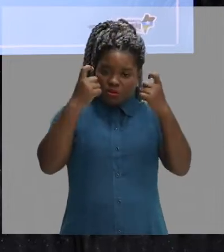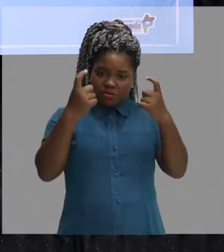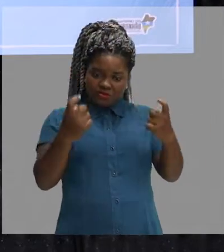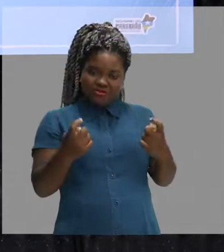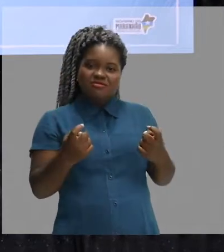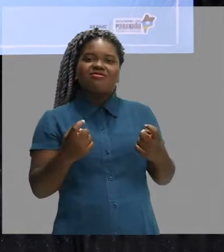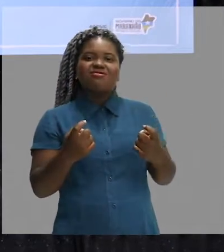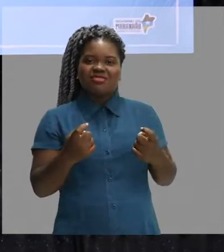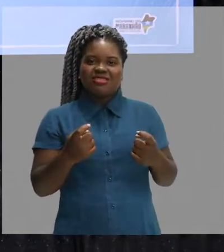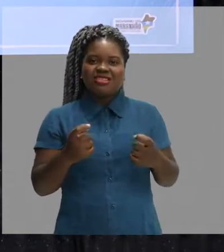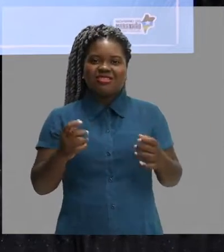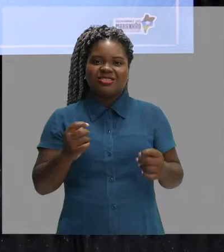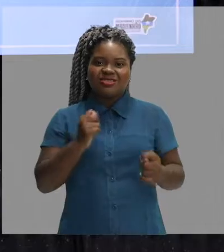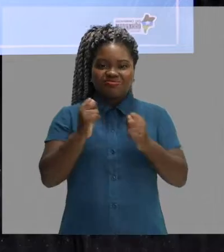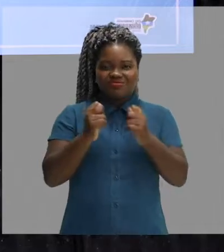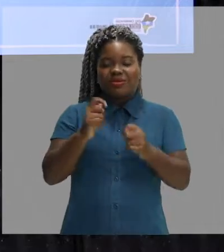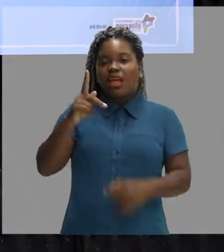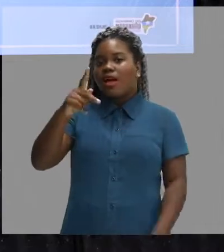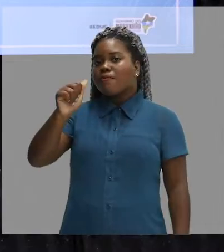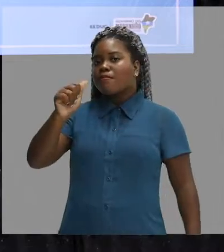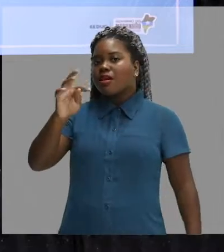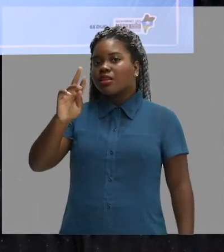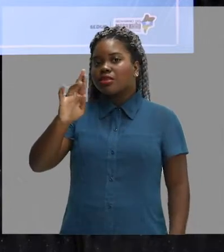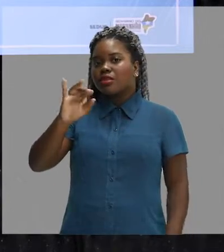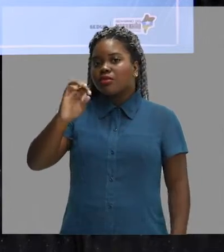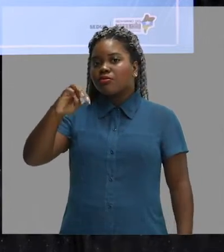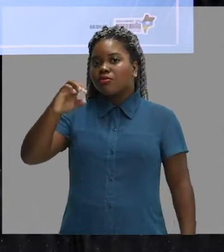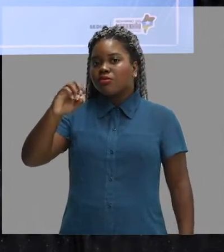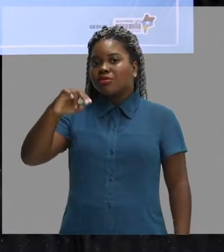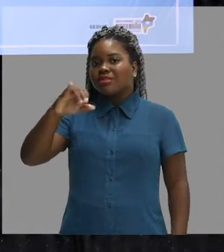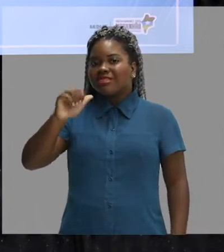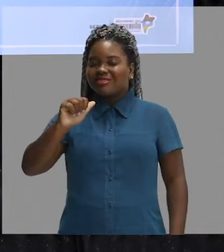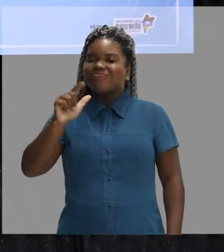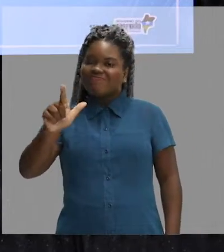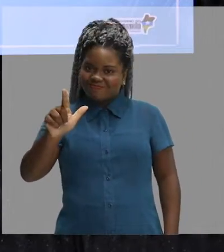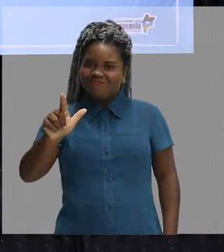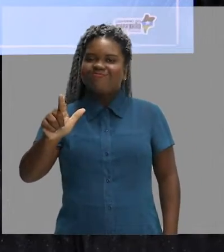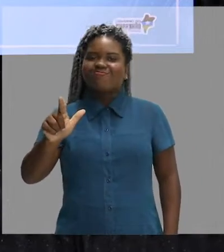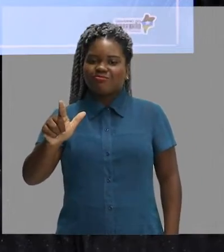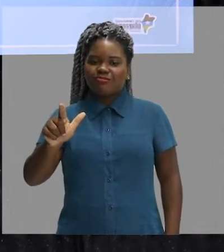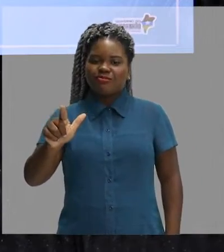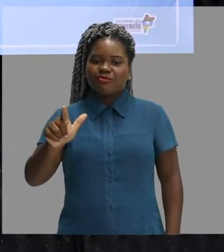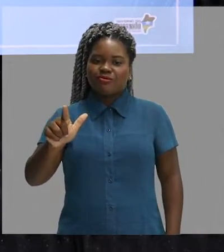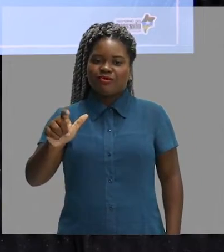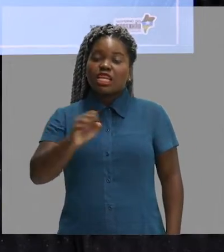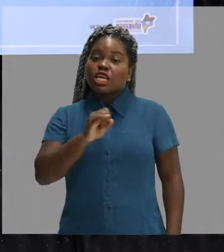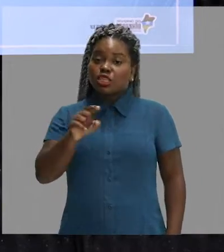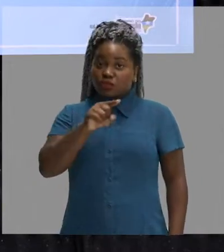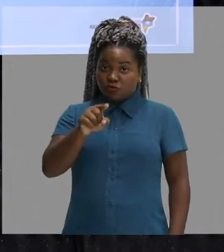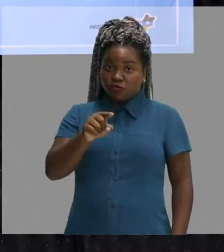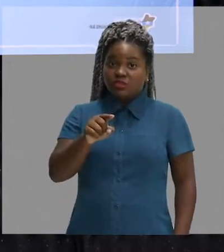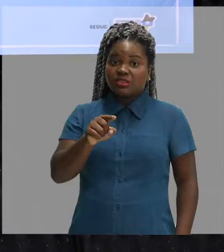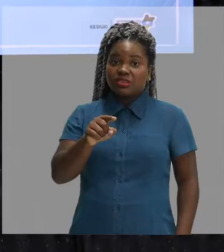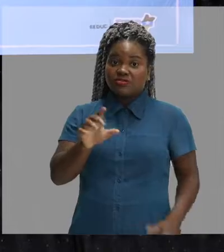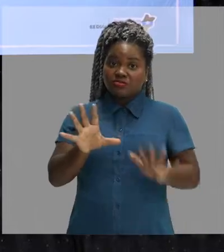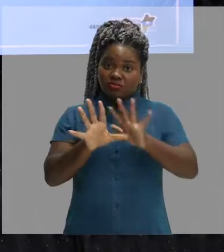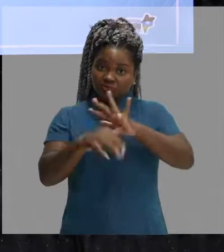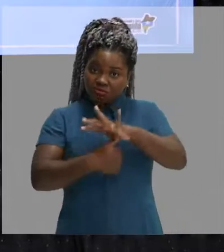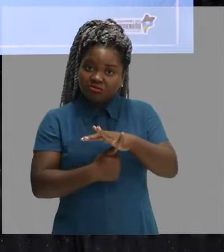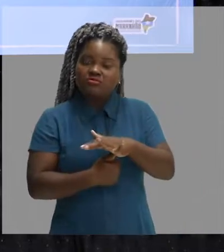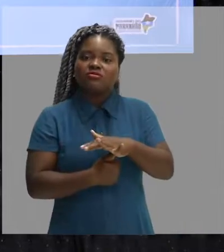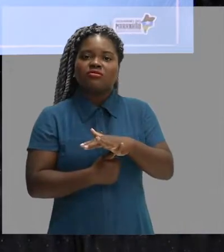patrimonial? Porque está relacionada à propriedade, ao patrimônio. Se você um dia já foi furtado ou roubado, você sofreu uma